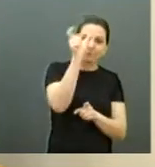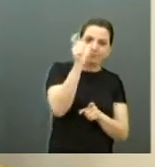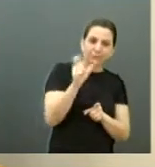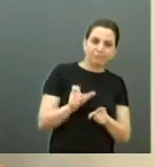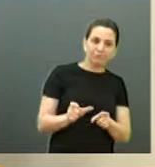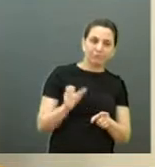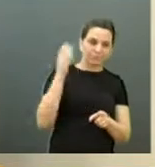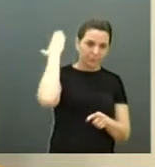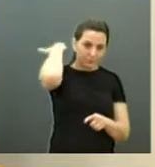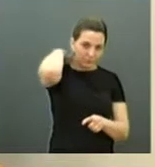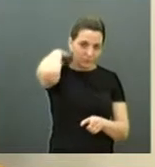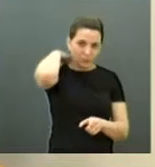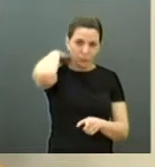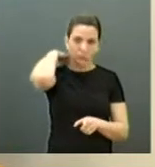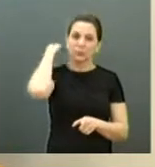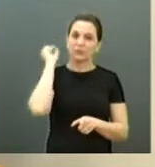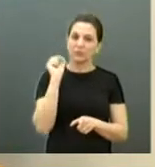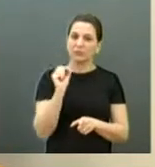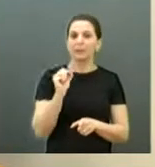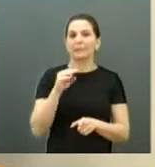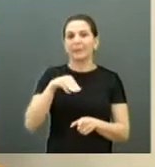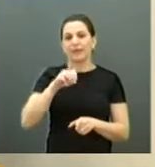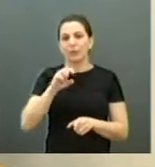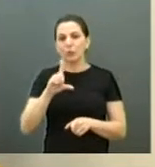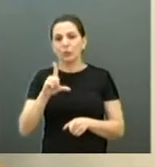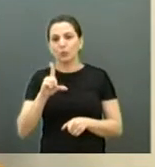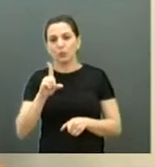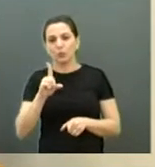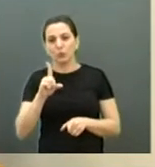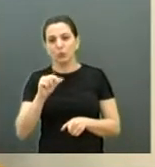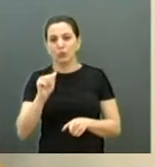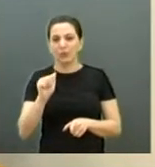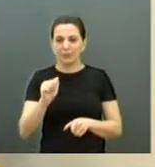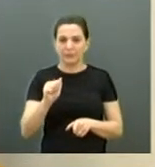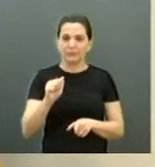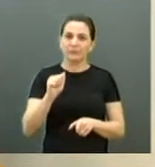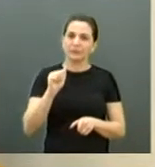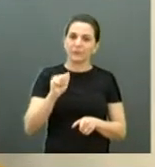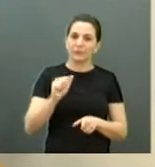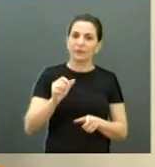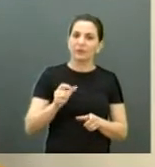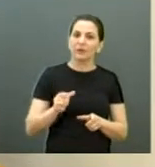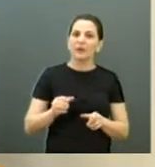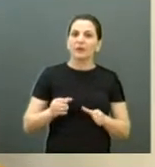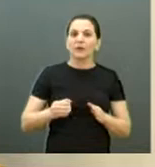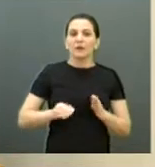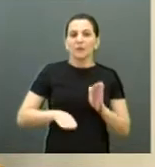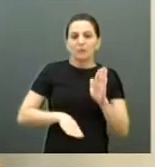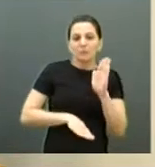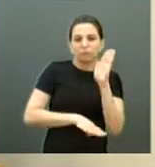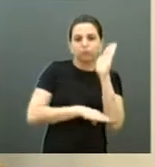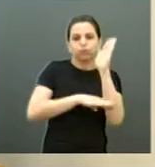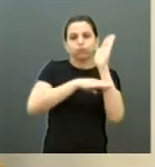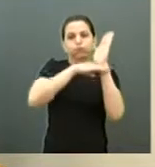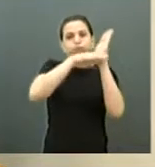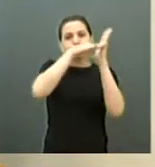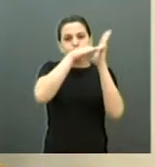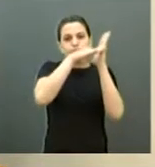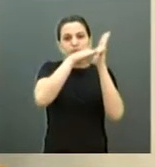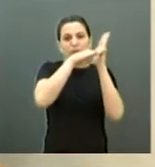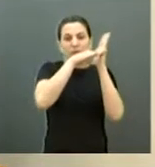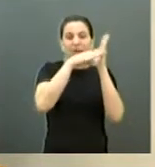renato responde pela secretaria de educação pela fundart em relação ao elevador do theatro municipal que está quebrado há mais de dois